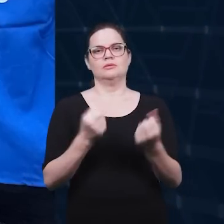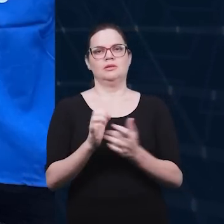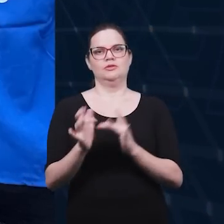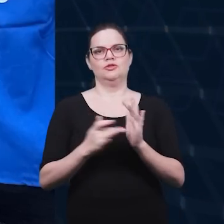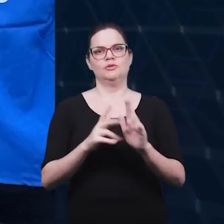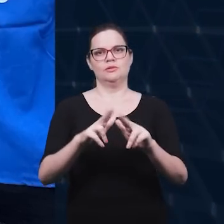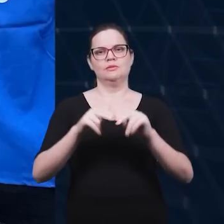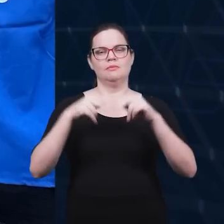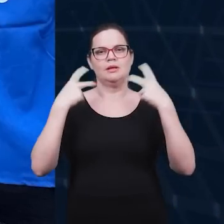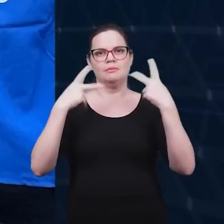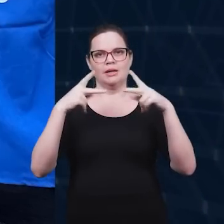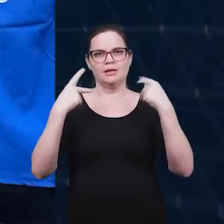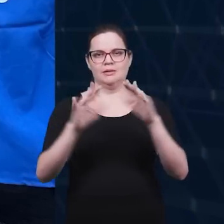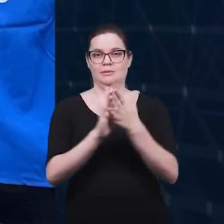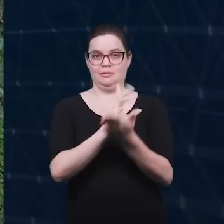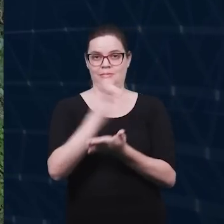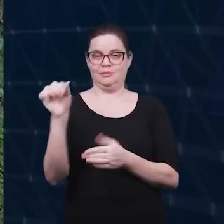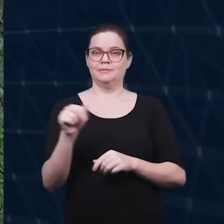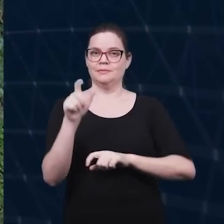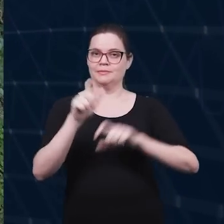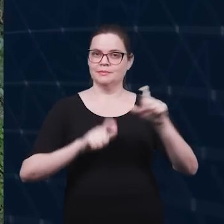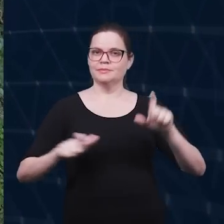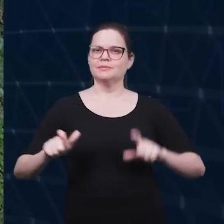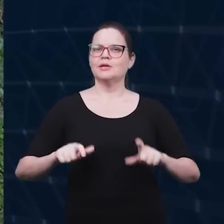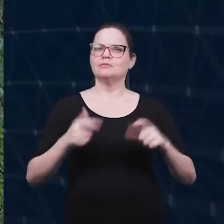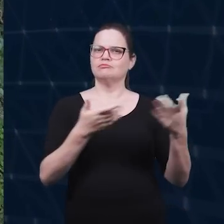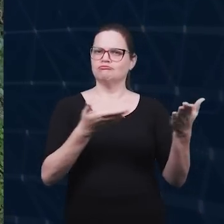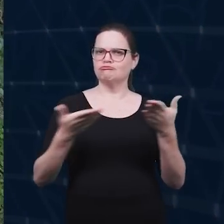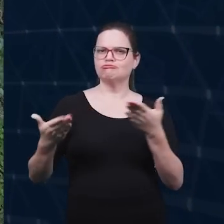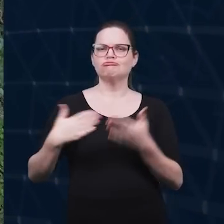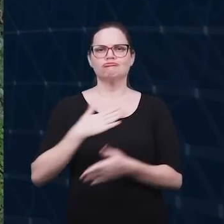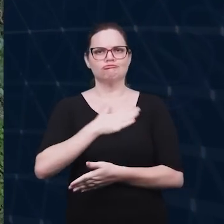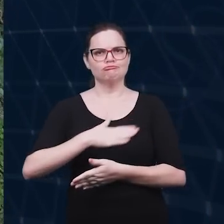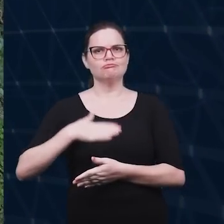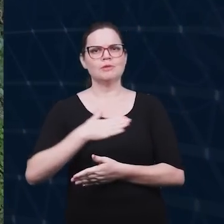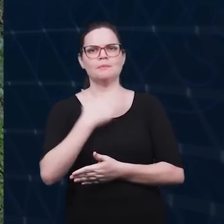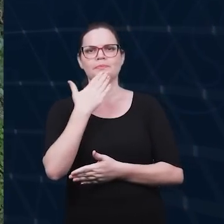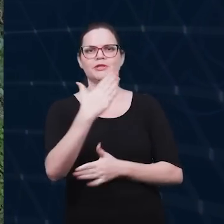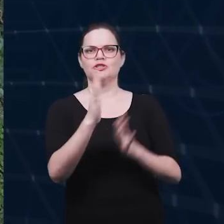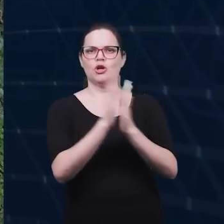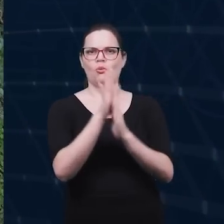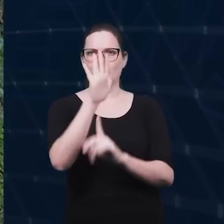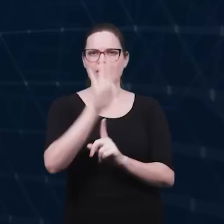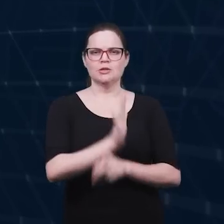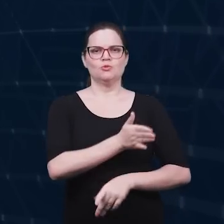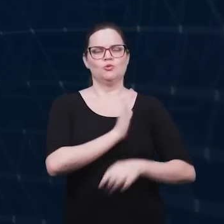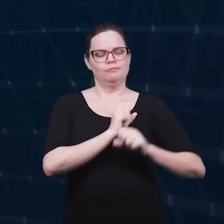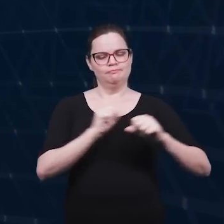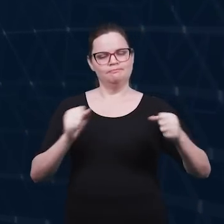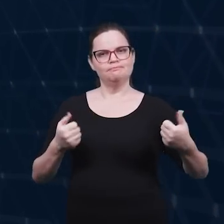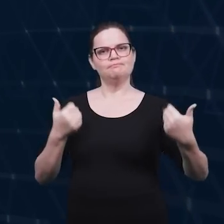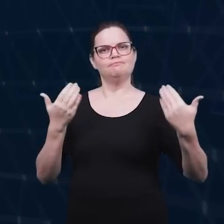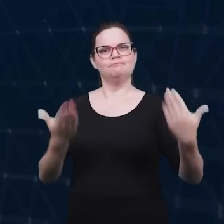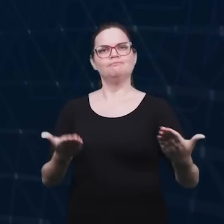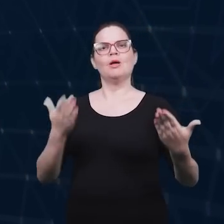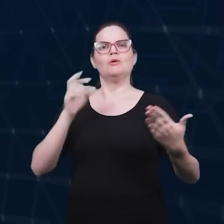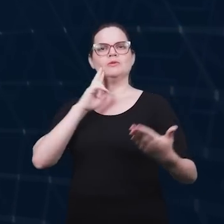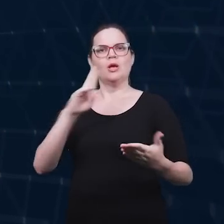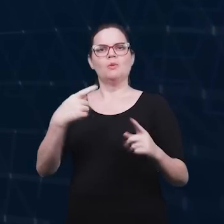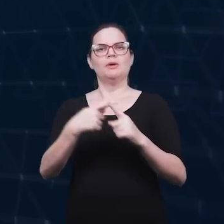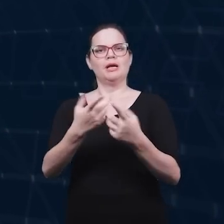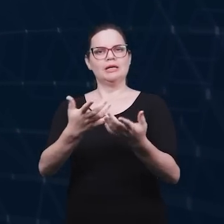palavra de Deus. Muitas pessoas se mostraram receptivas, pedindo orações e abrindo o coração para ouvir uma breve